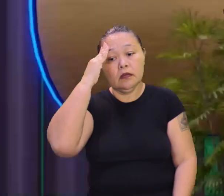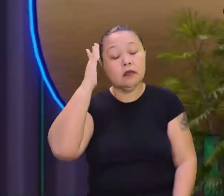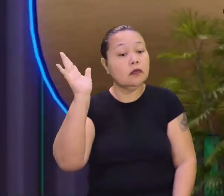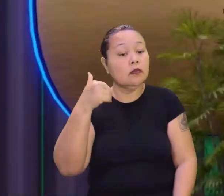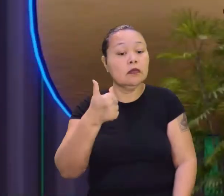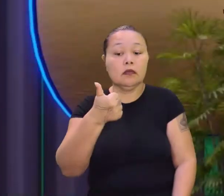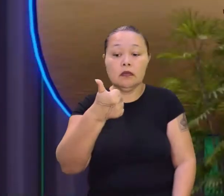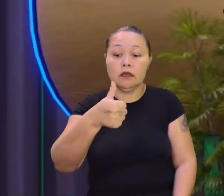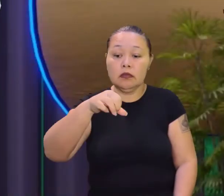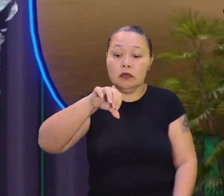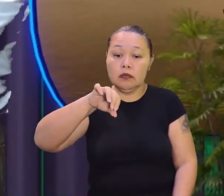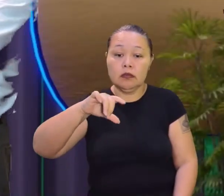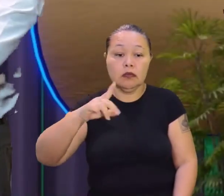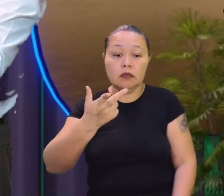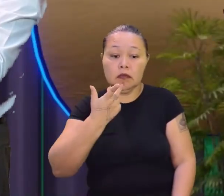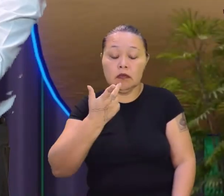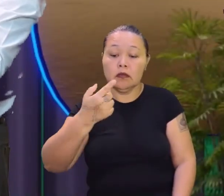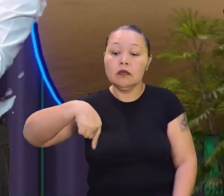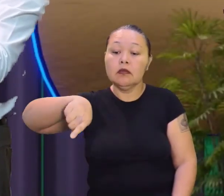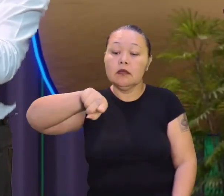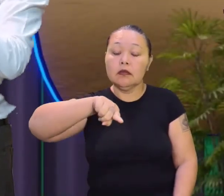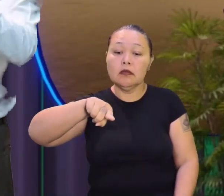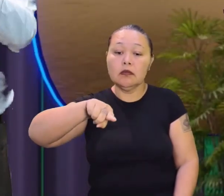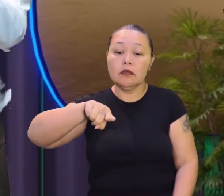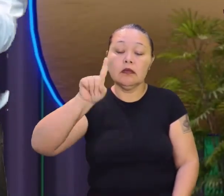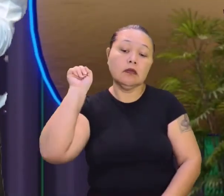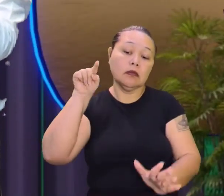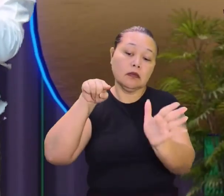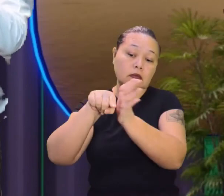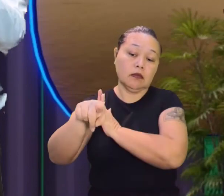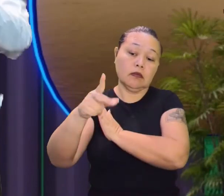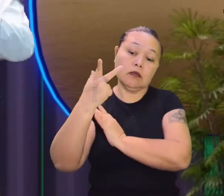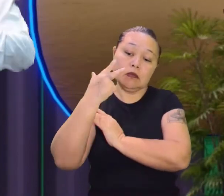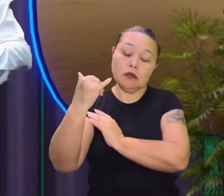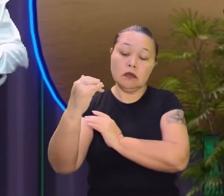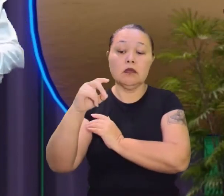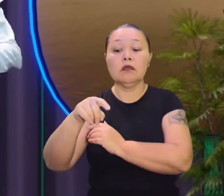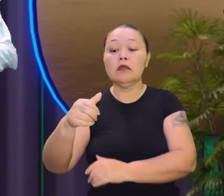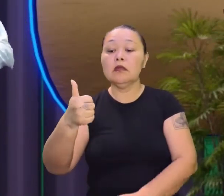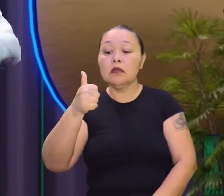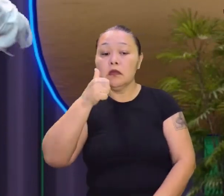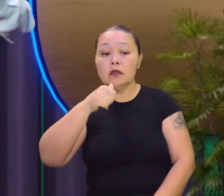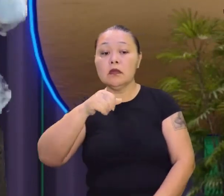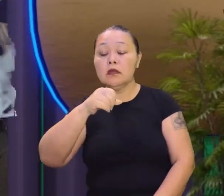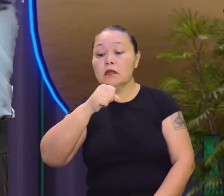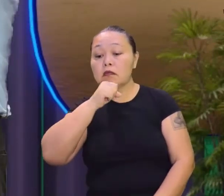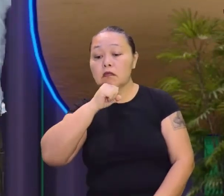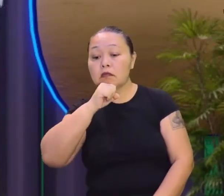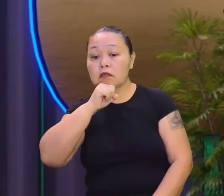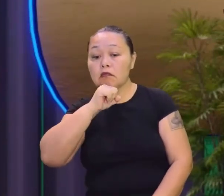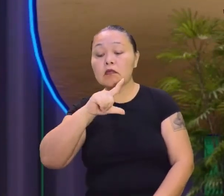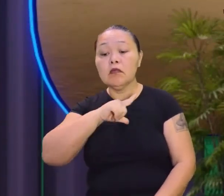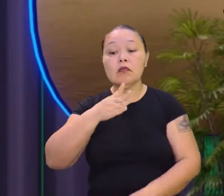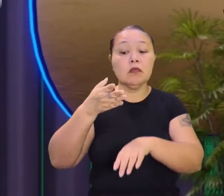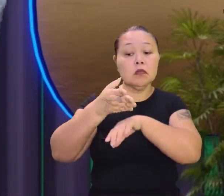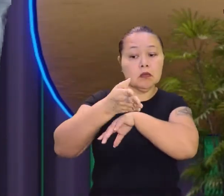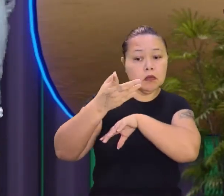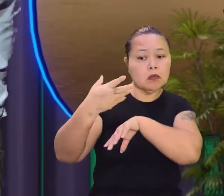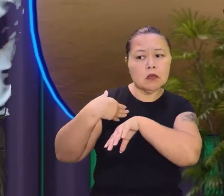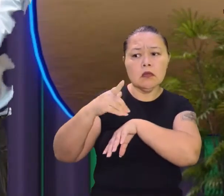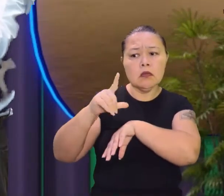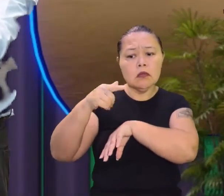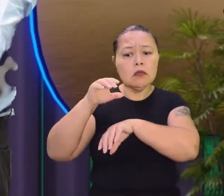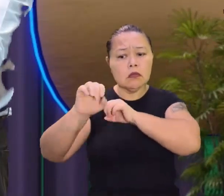exemplo, em 1990, a gente até falou para eles, perguntarem dos pais, dos avós, se tinha acesso à educação onde eles